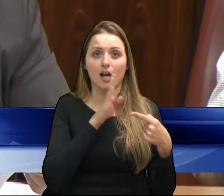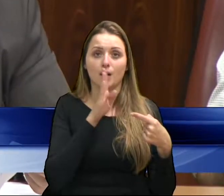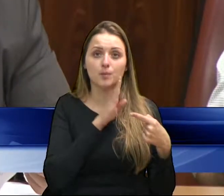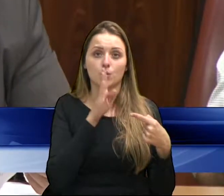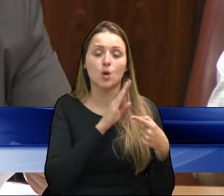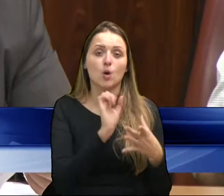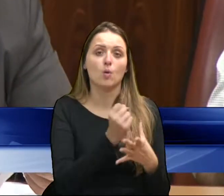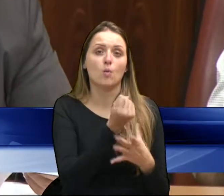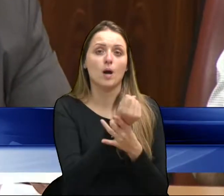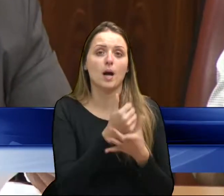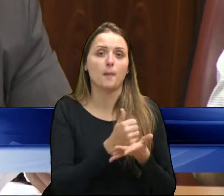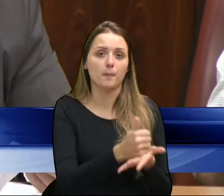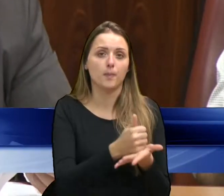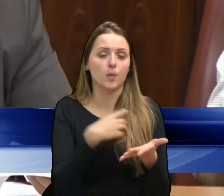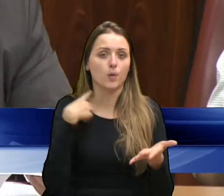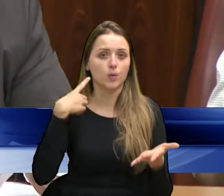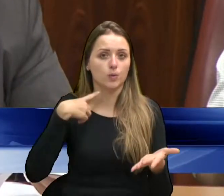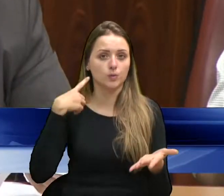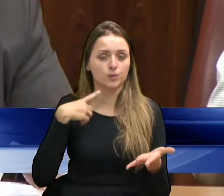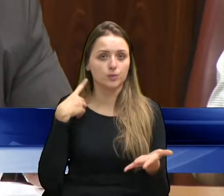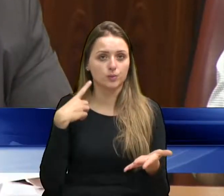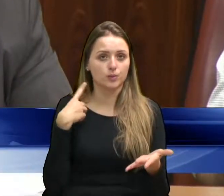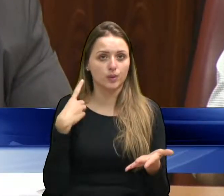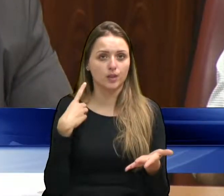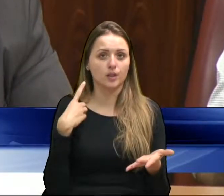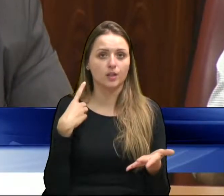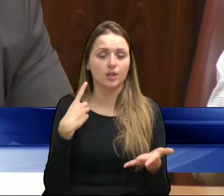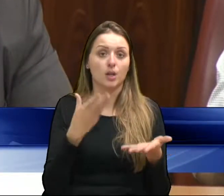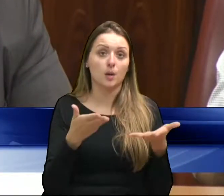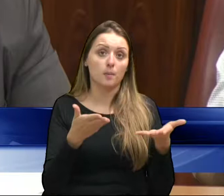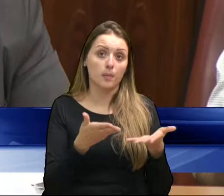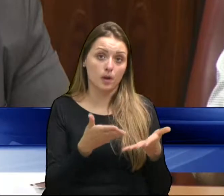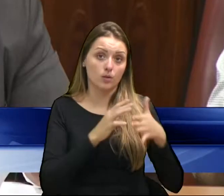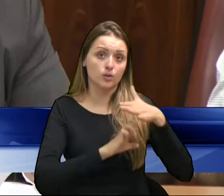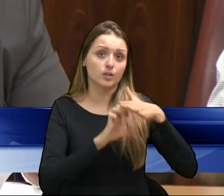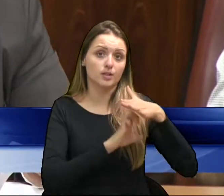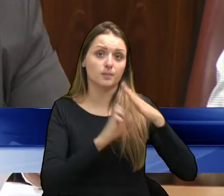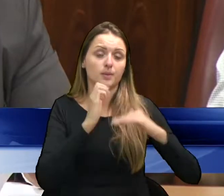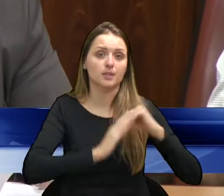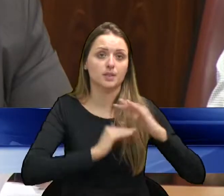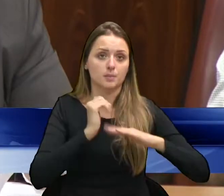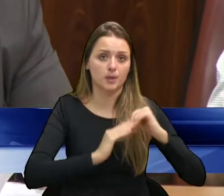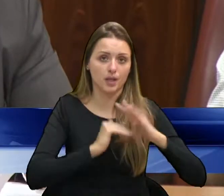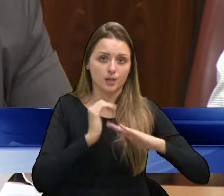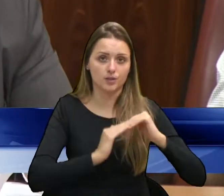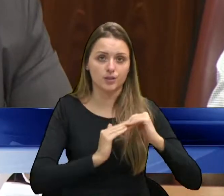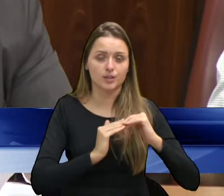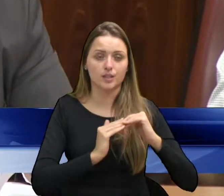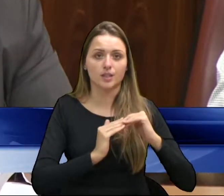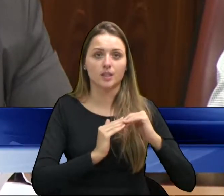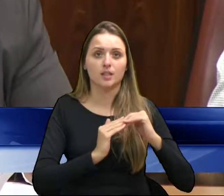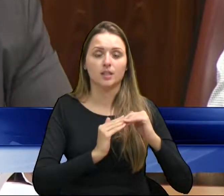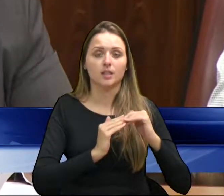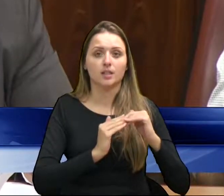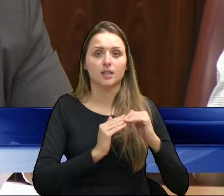segurança jurídica aos atuais operadores, né, que ficasse a eles